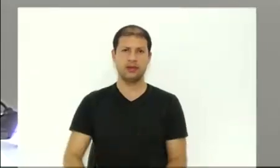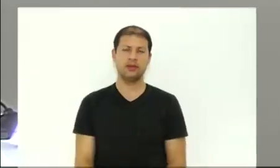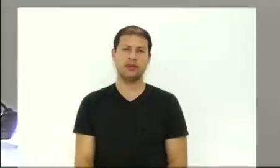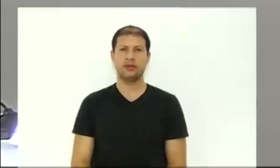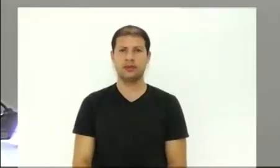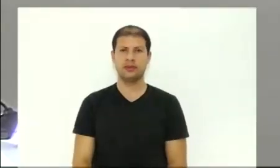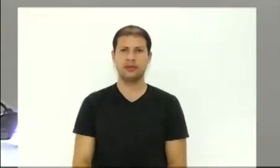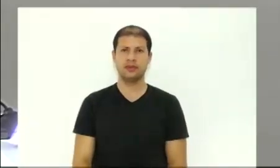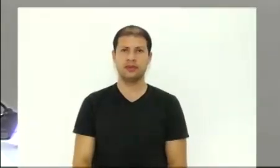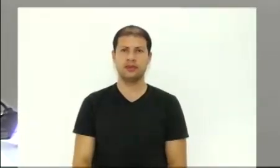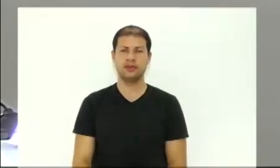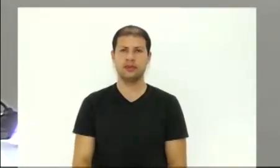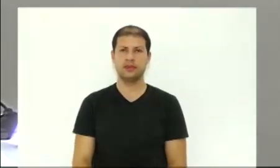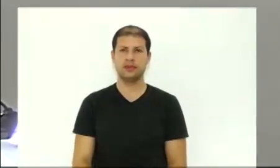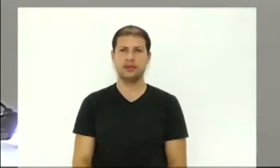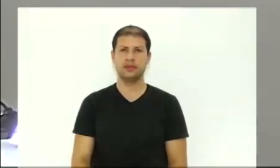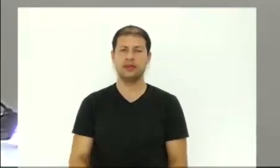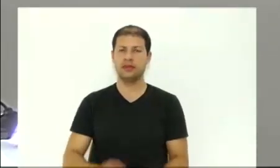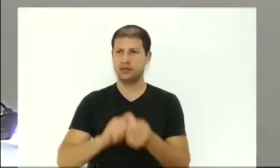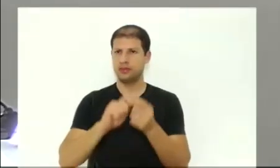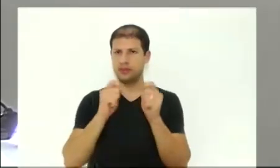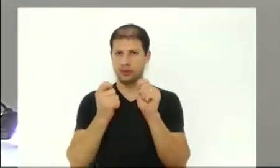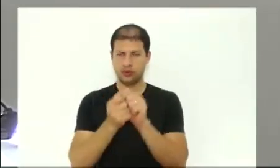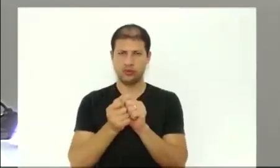das adaptações,